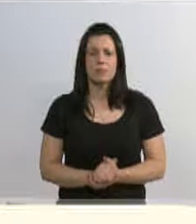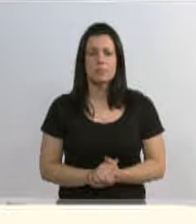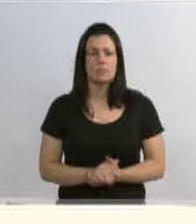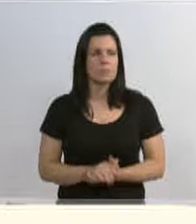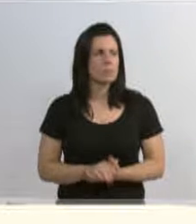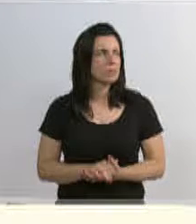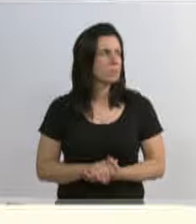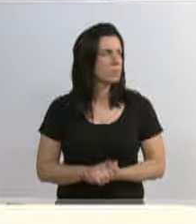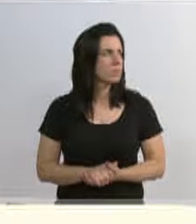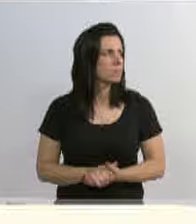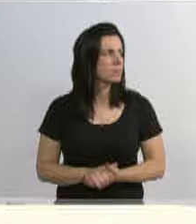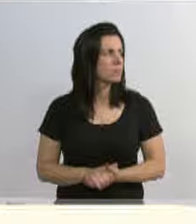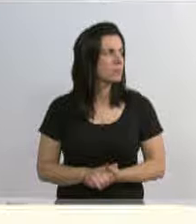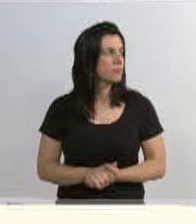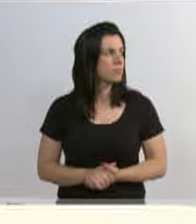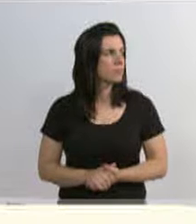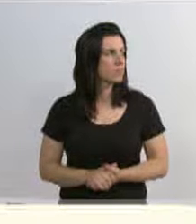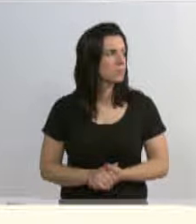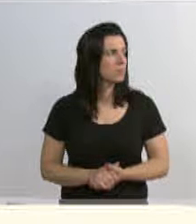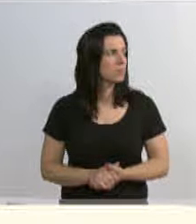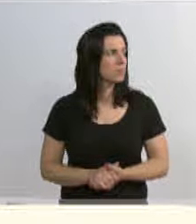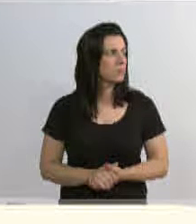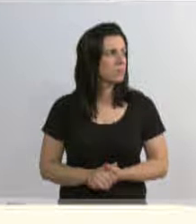Eu voto não. Voto.